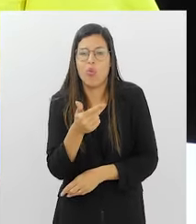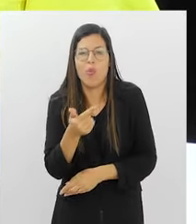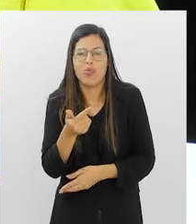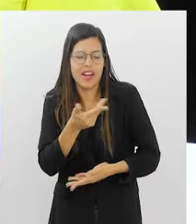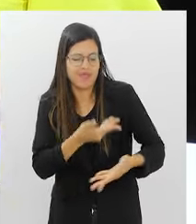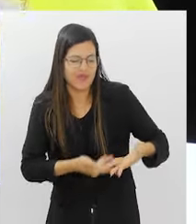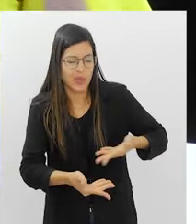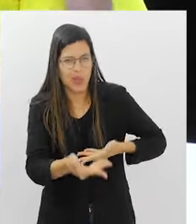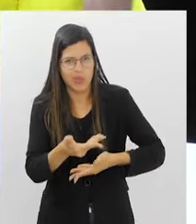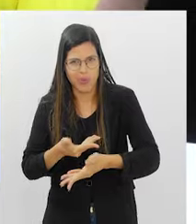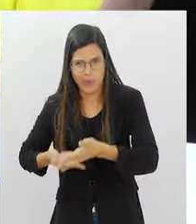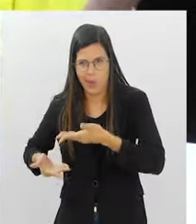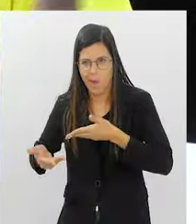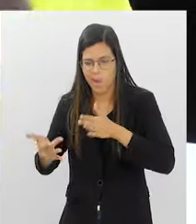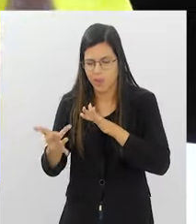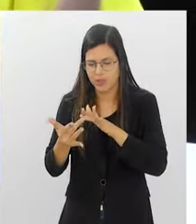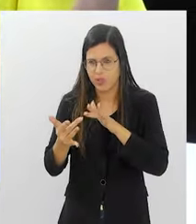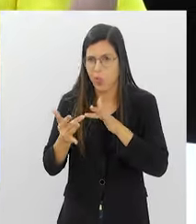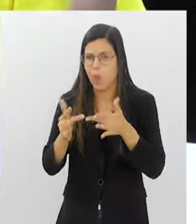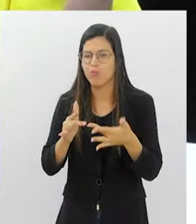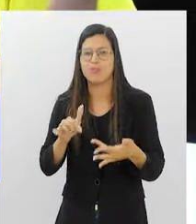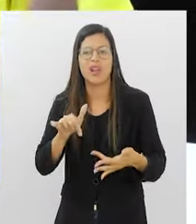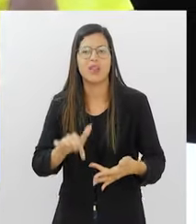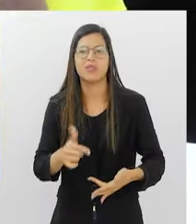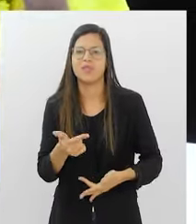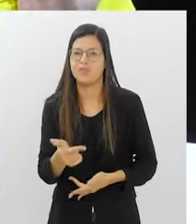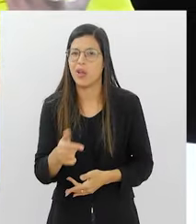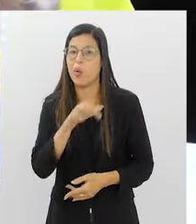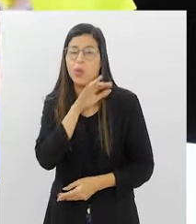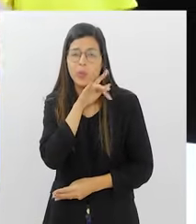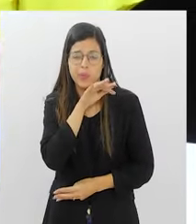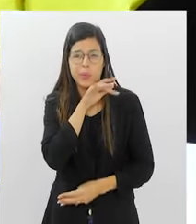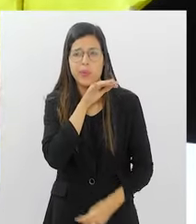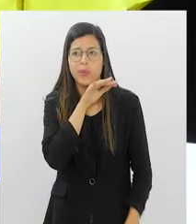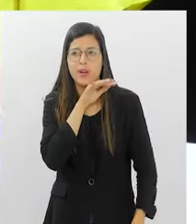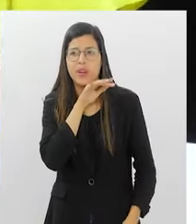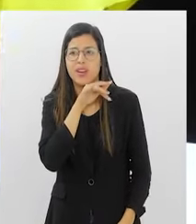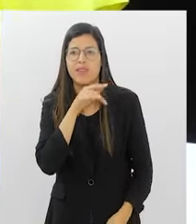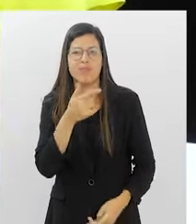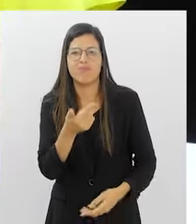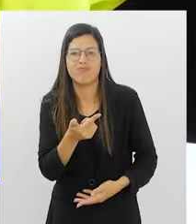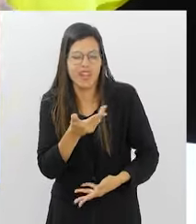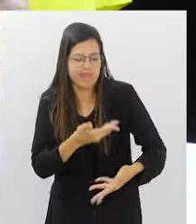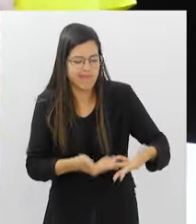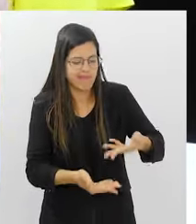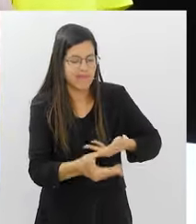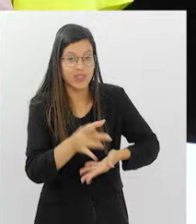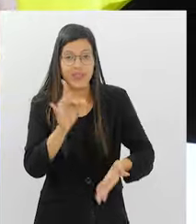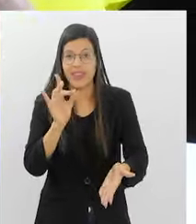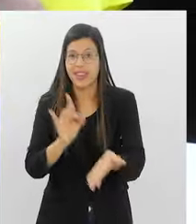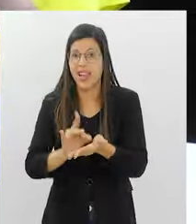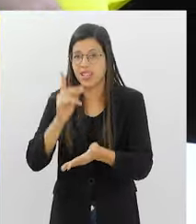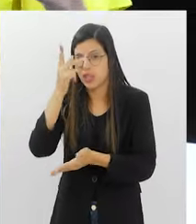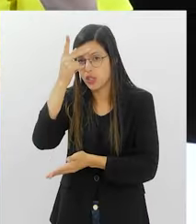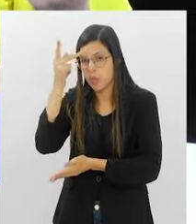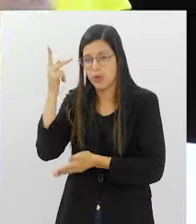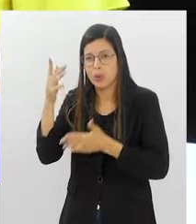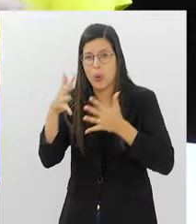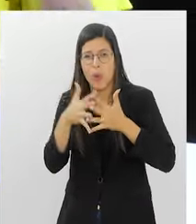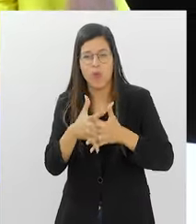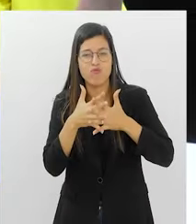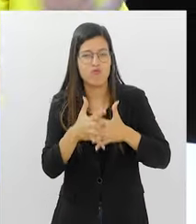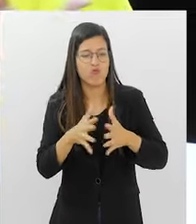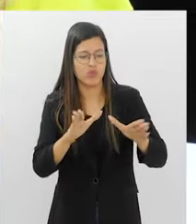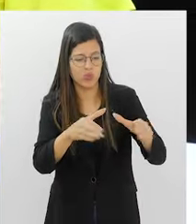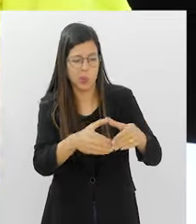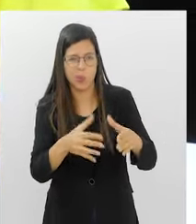troca quando não é claro né o contato não é claro você não tem essa troca verdadeira as pessoas ficam confusas